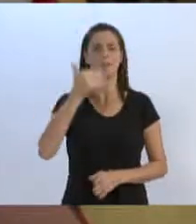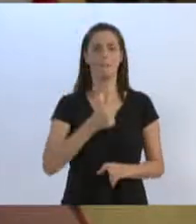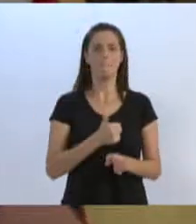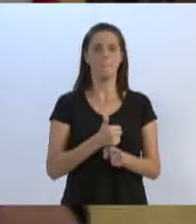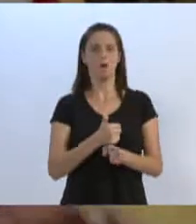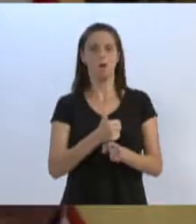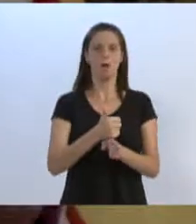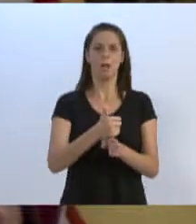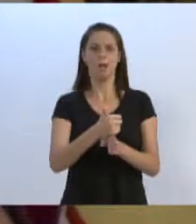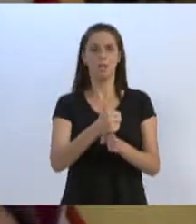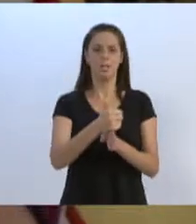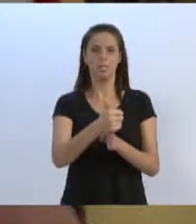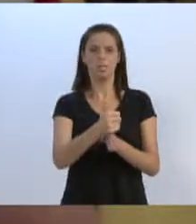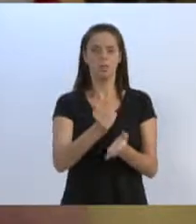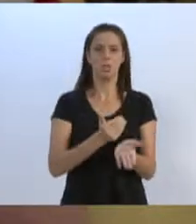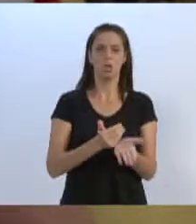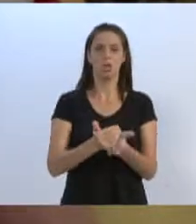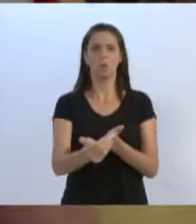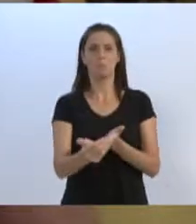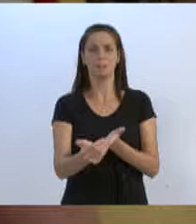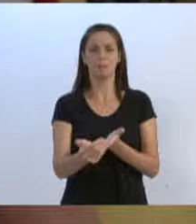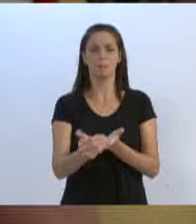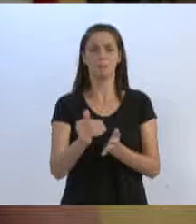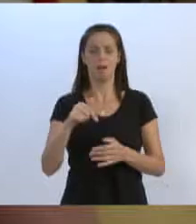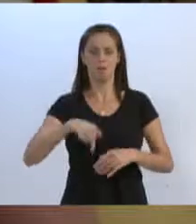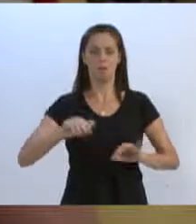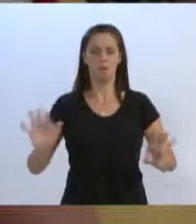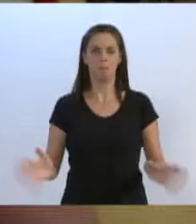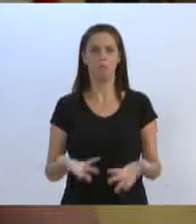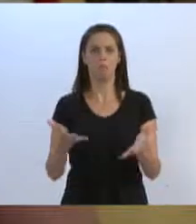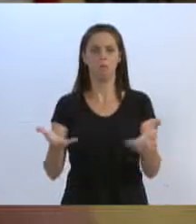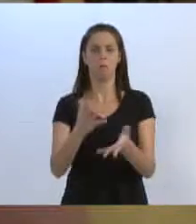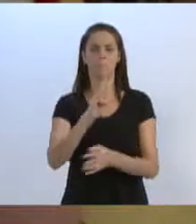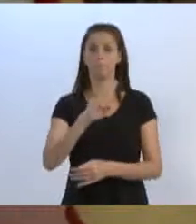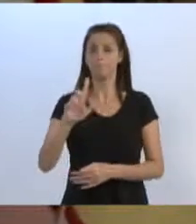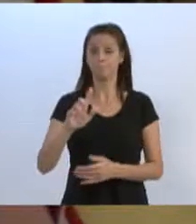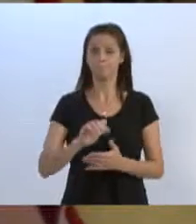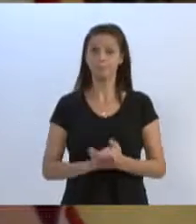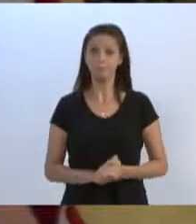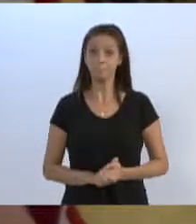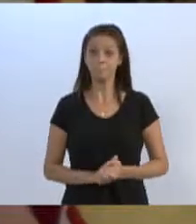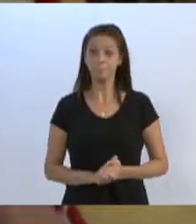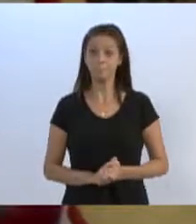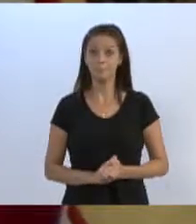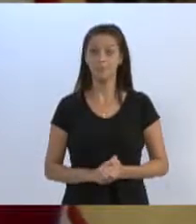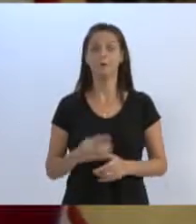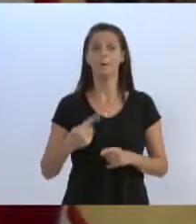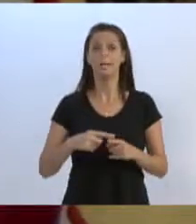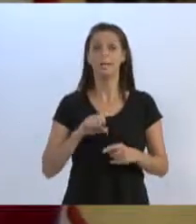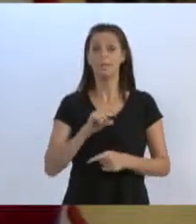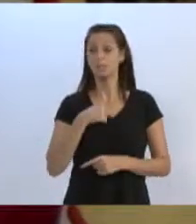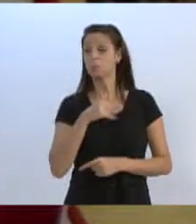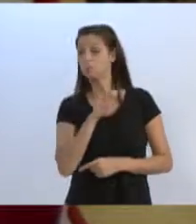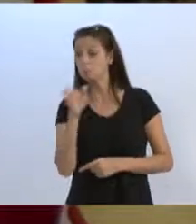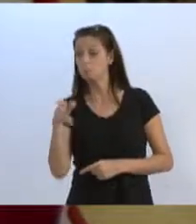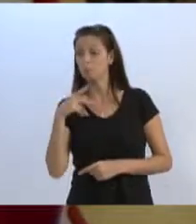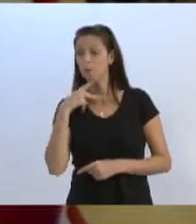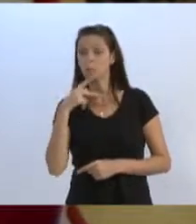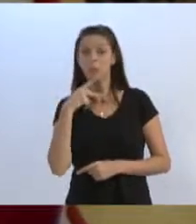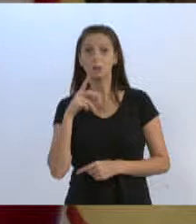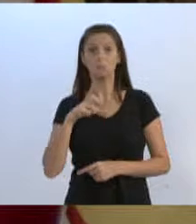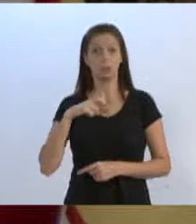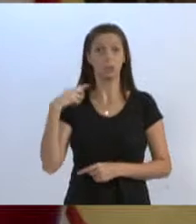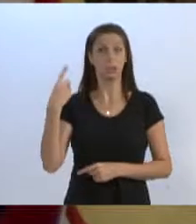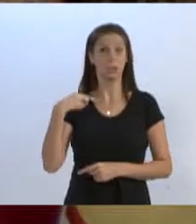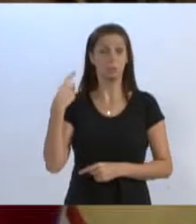nós impusemos dentro da cidade de Blumenau. Que quando nós vamos para Pomerode também, não tenho nada contra, nós temos deputado